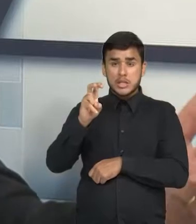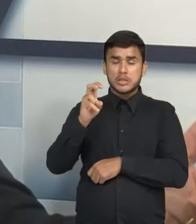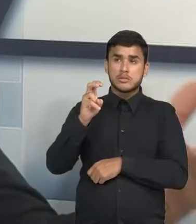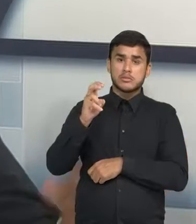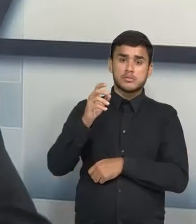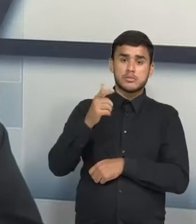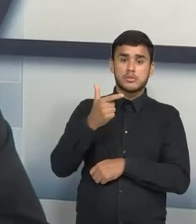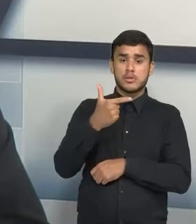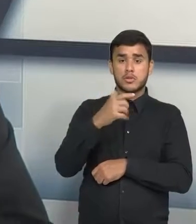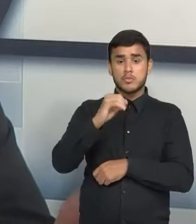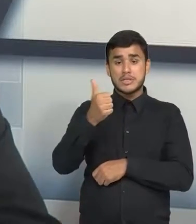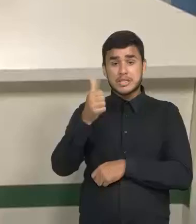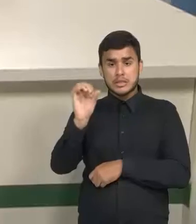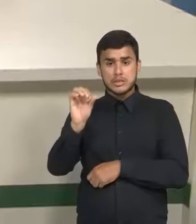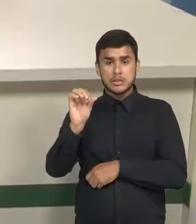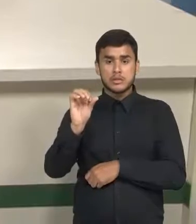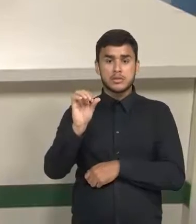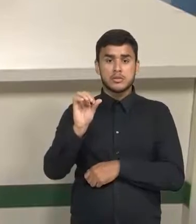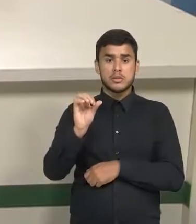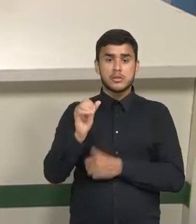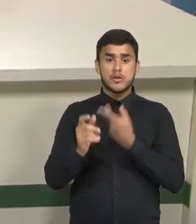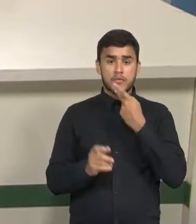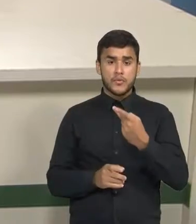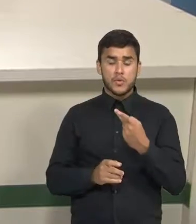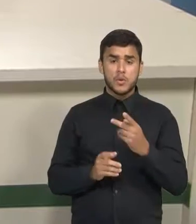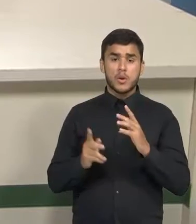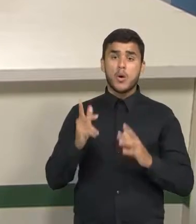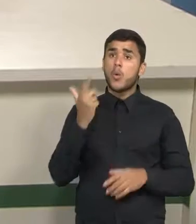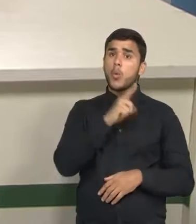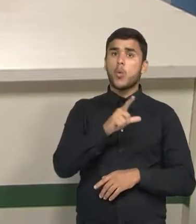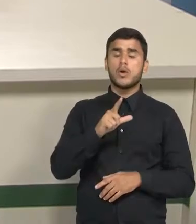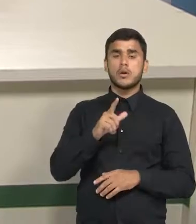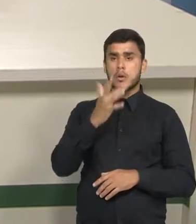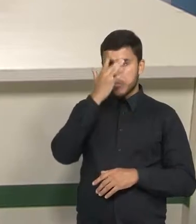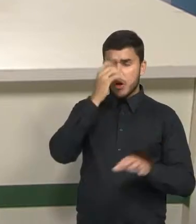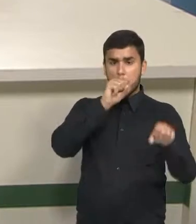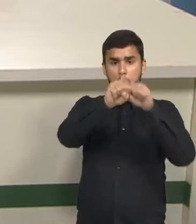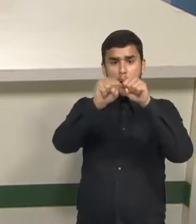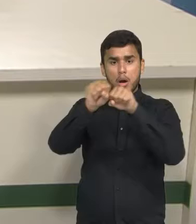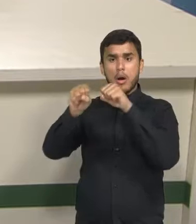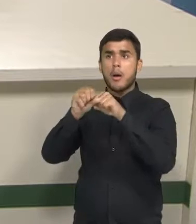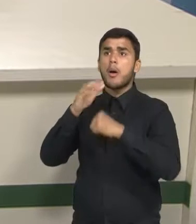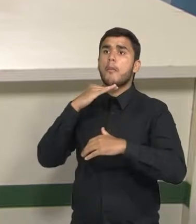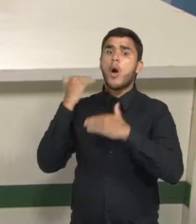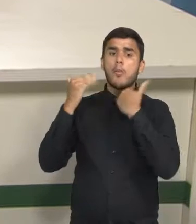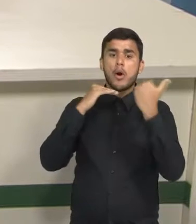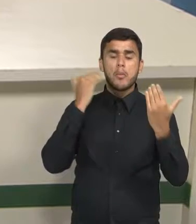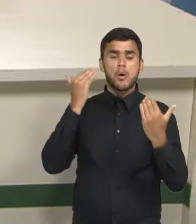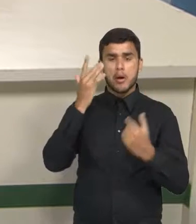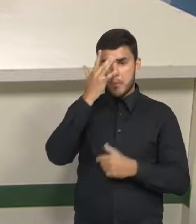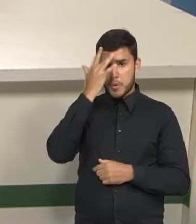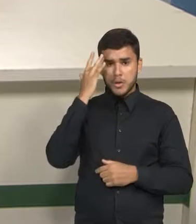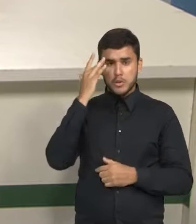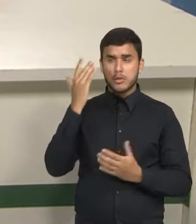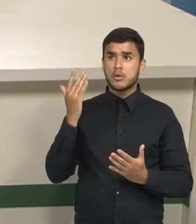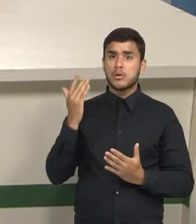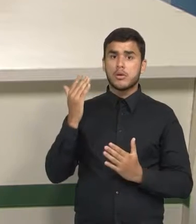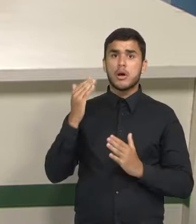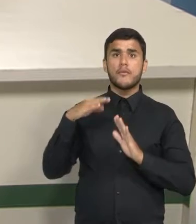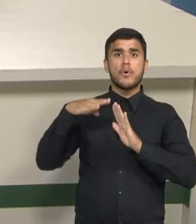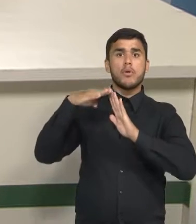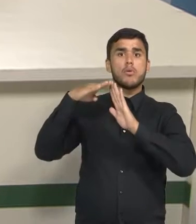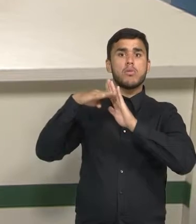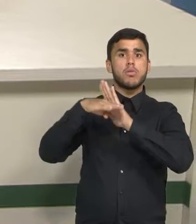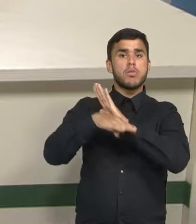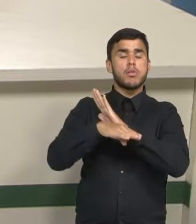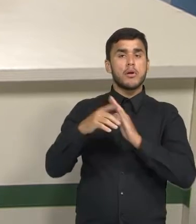de assassinatos caísse. De 98 para cá, só ele conseguiu que os assassinatos caíssem de um ano para o outro. Ele